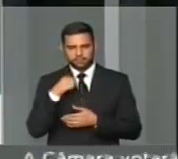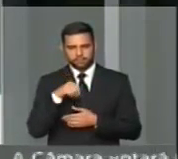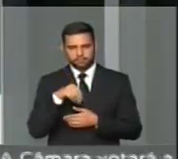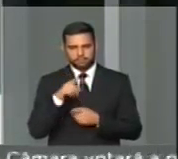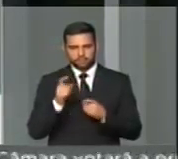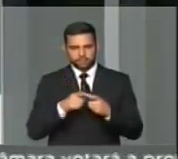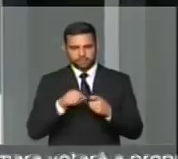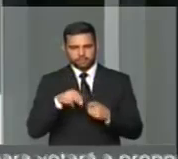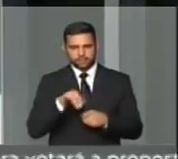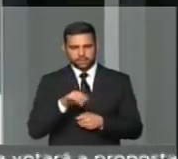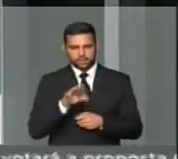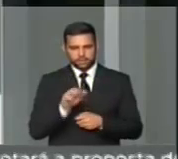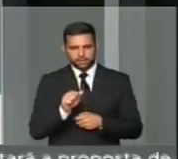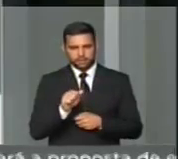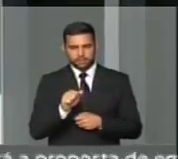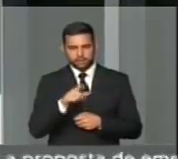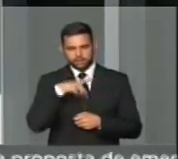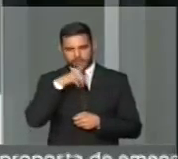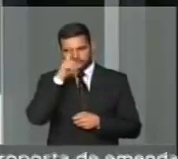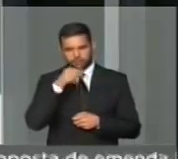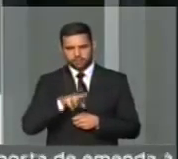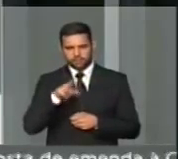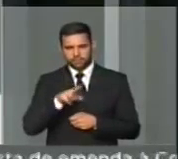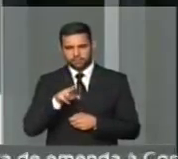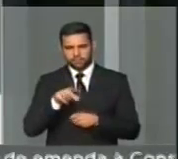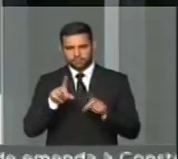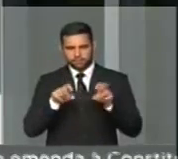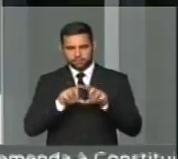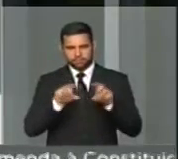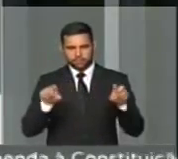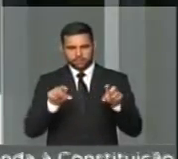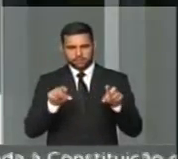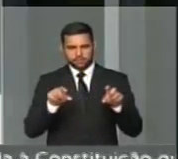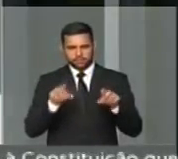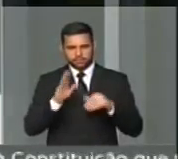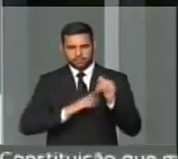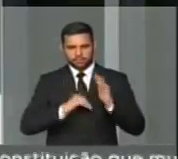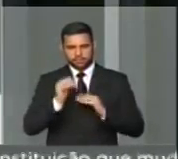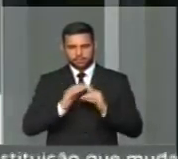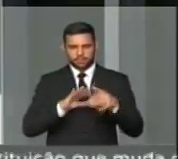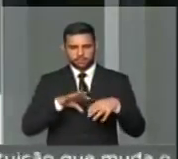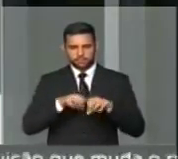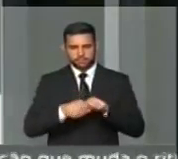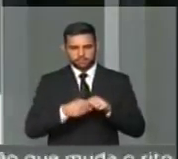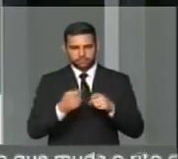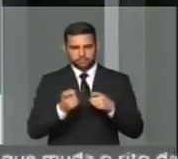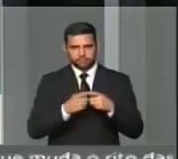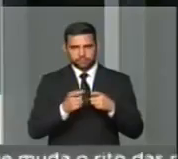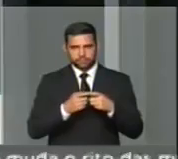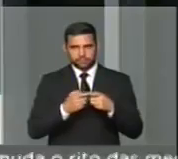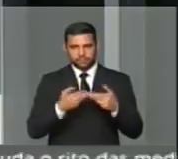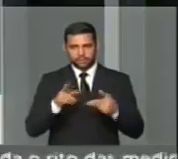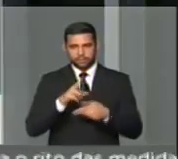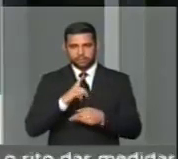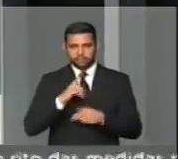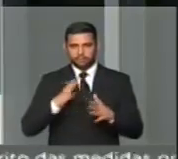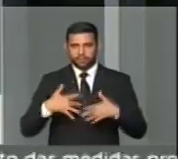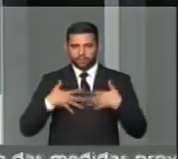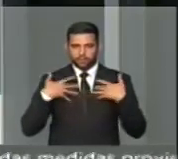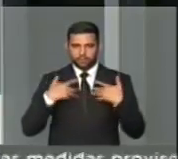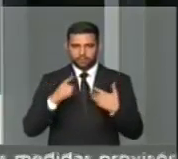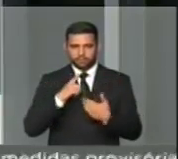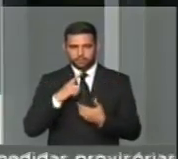médico mandeta que determina o uso do termo médico nos diplomas de profissionais que se formam em medicina e que eu tive o orgulho de